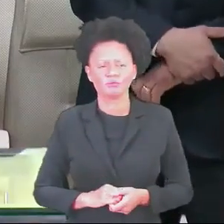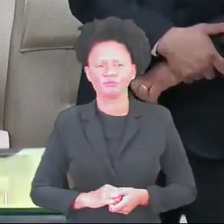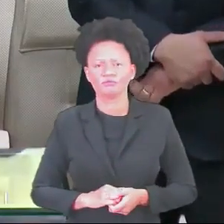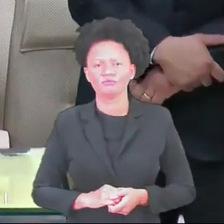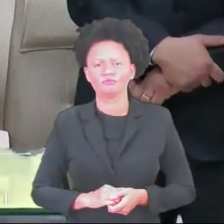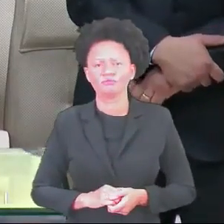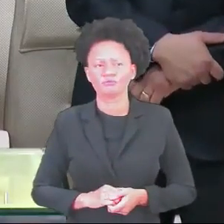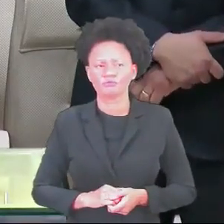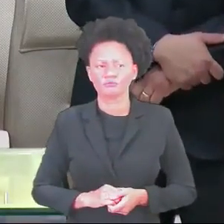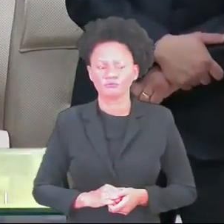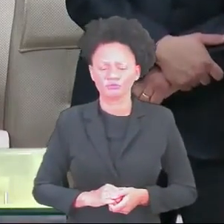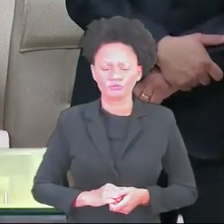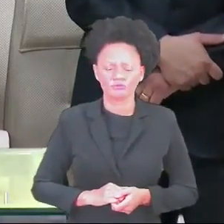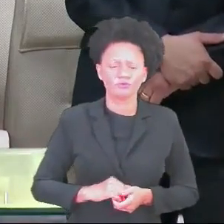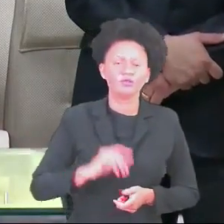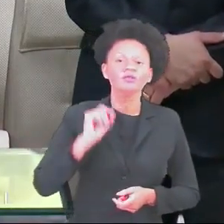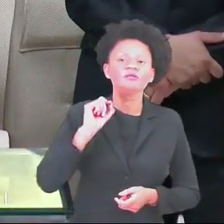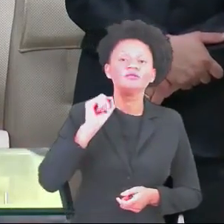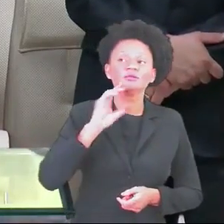Ele passa.